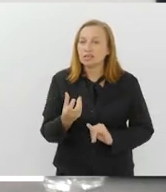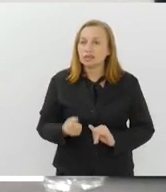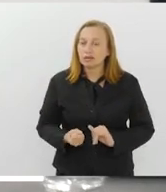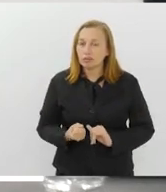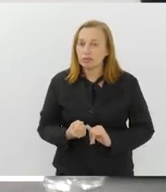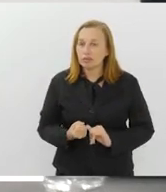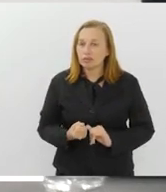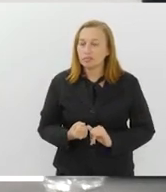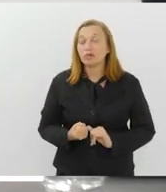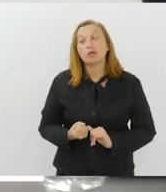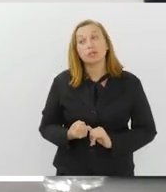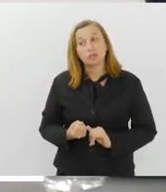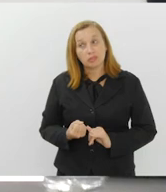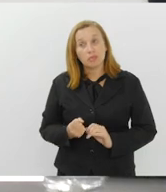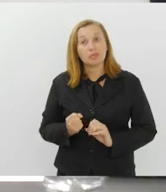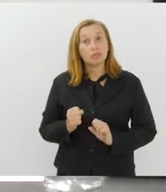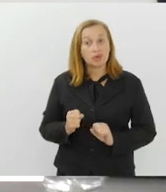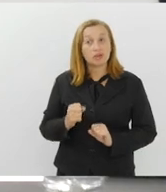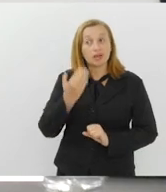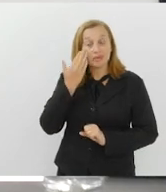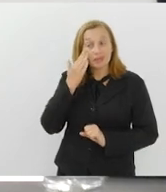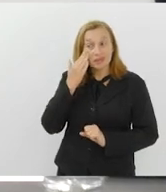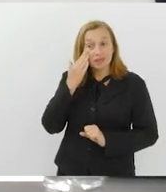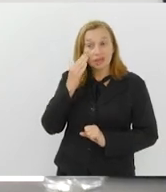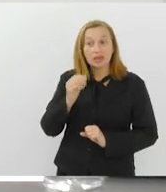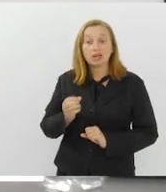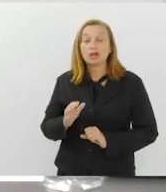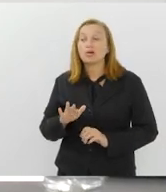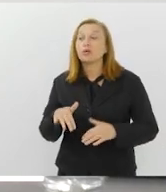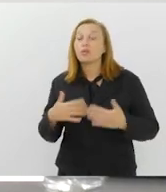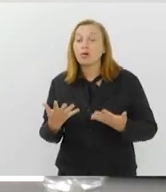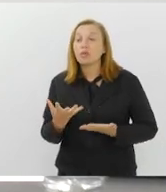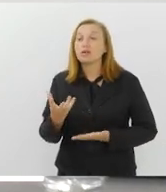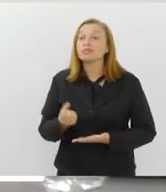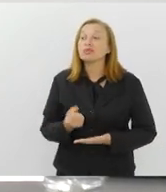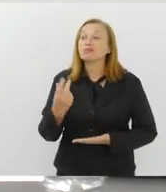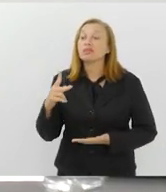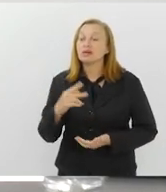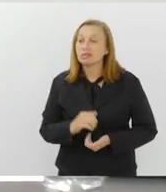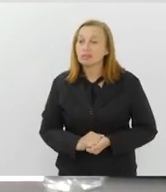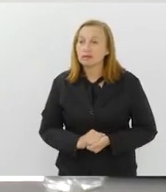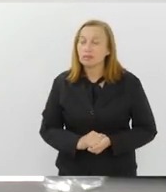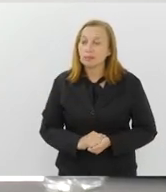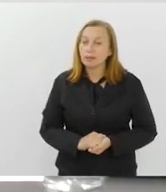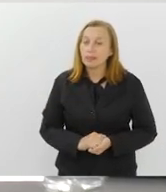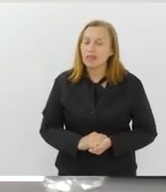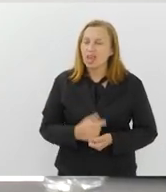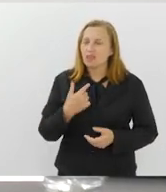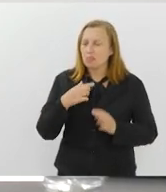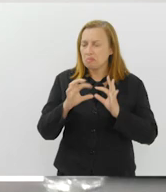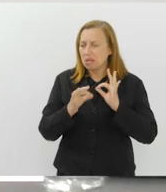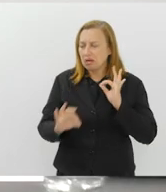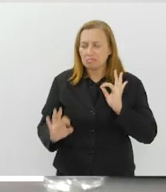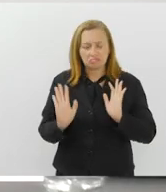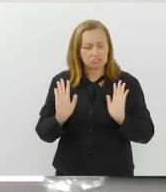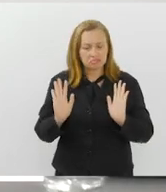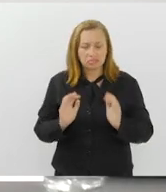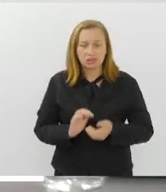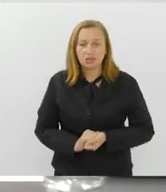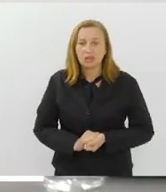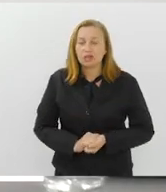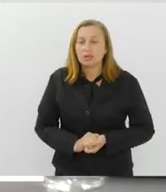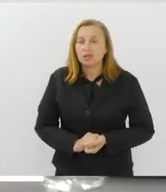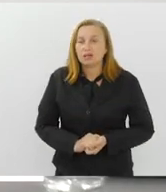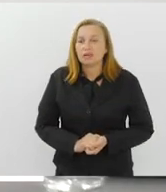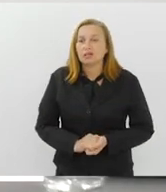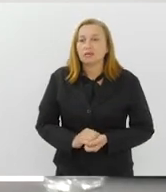que nós pudéssemos entender na íntegra qual foi o recebimento deles. E eu não vou me estender muito